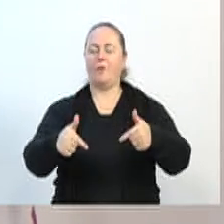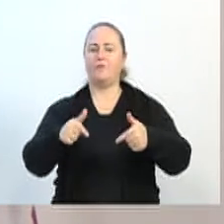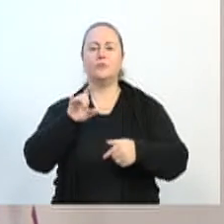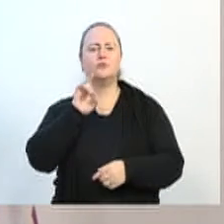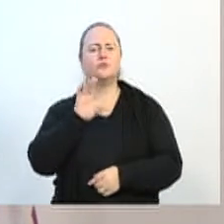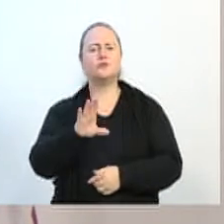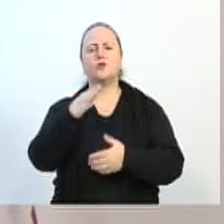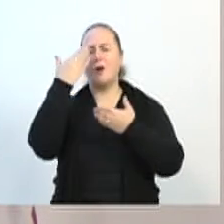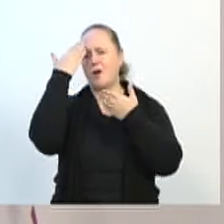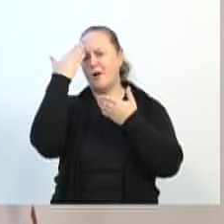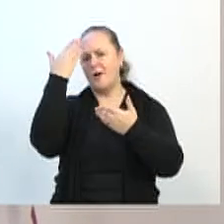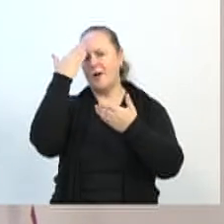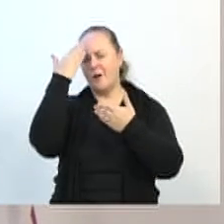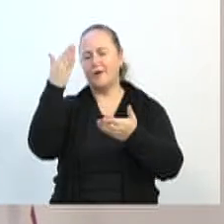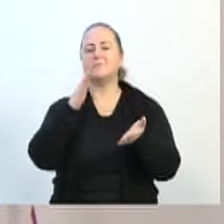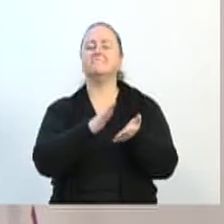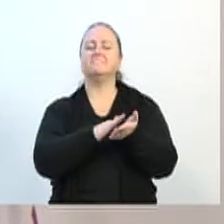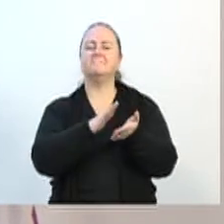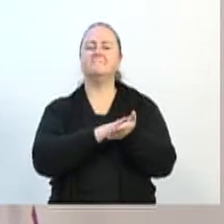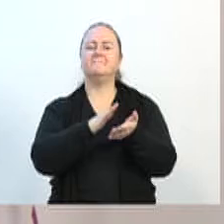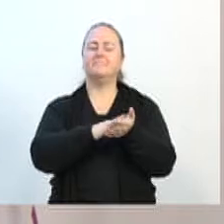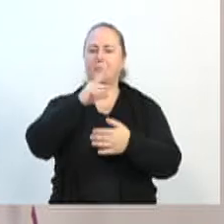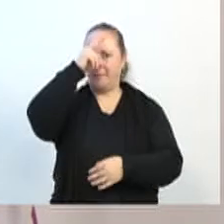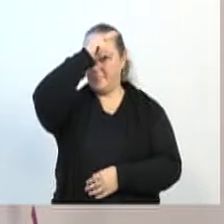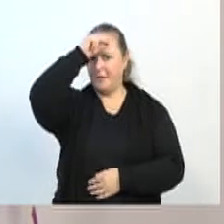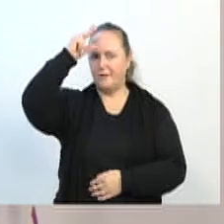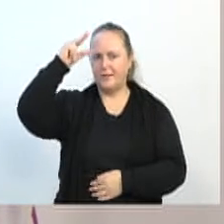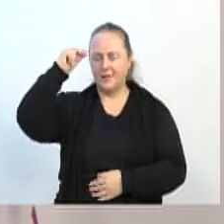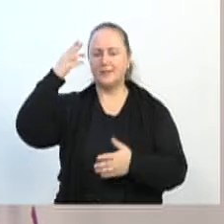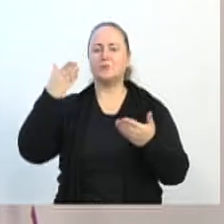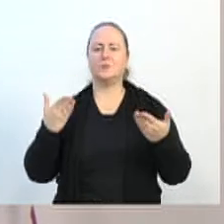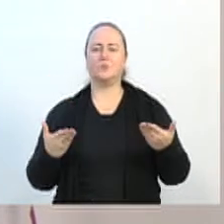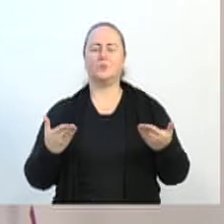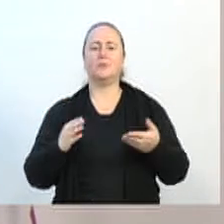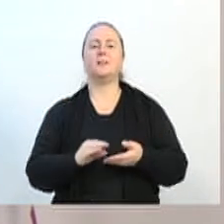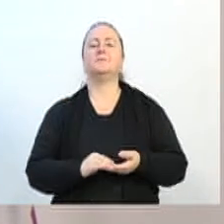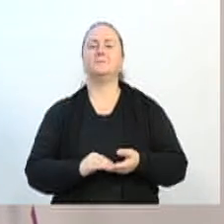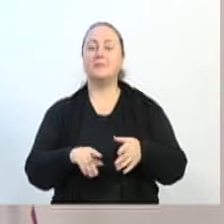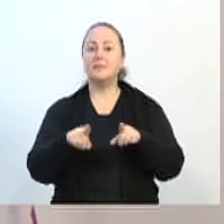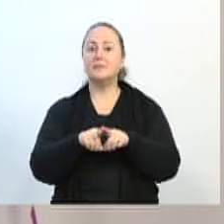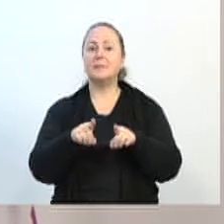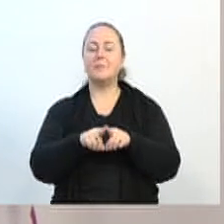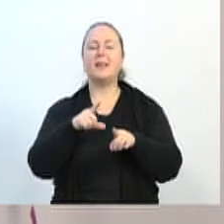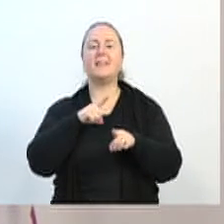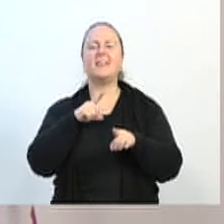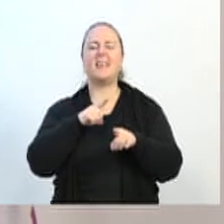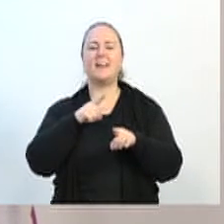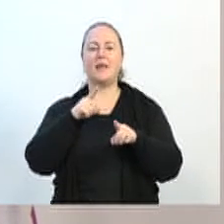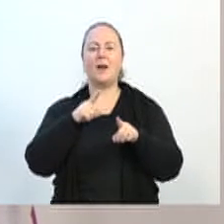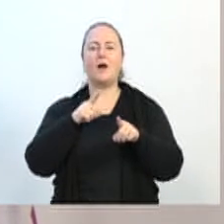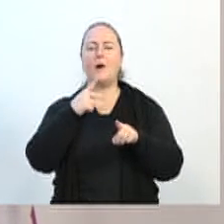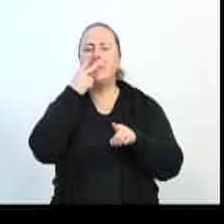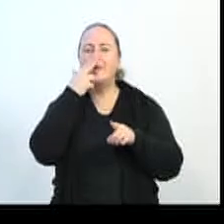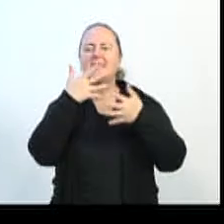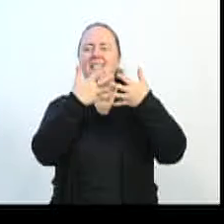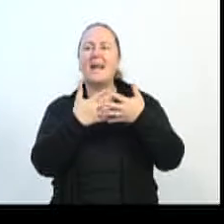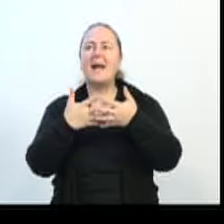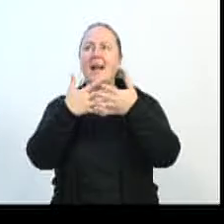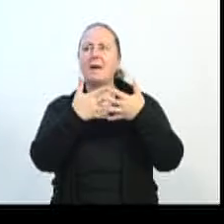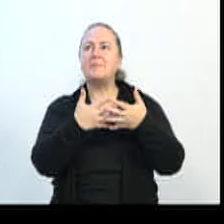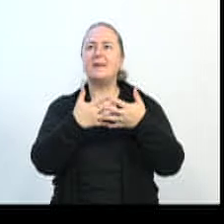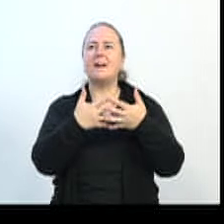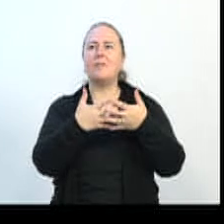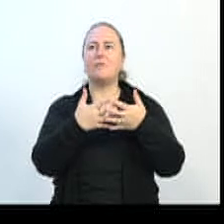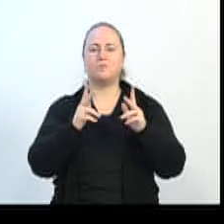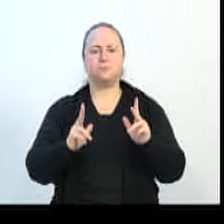agradecer e parabenizar a prefeitura, a carreta do projeto da castração, que eu acompanho já também pelo estado